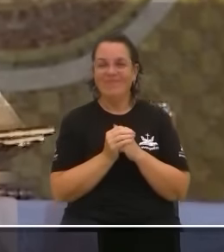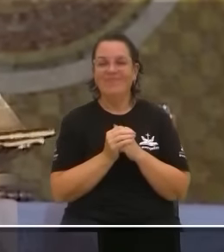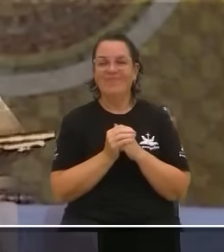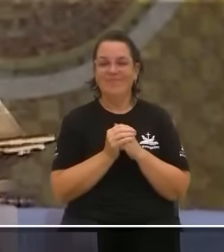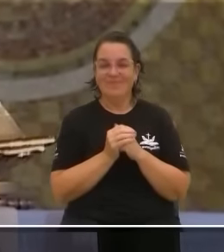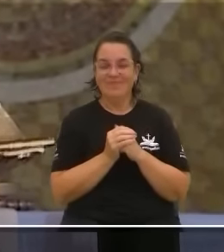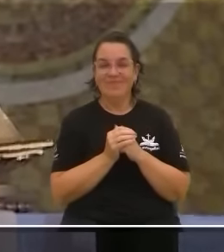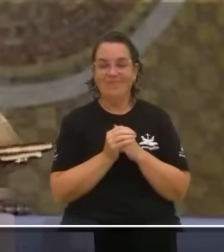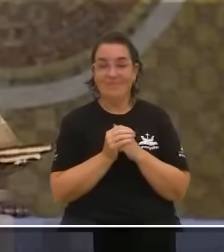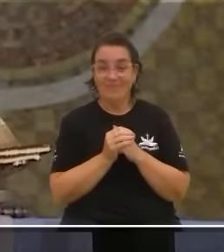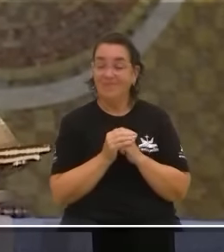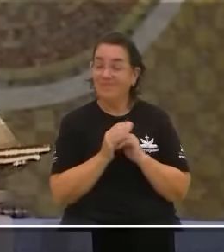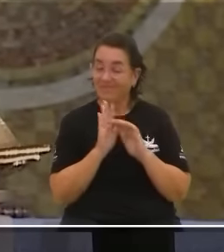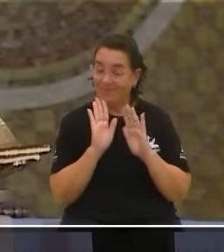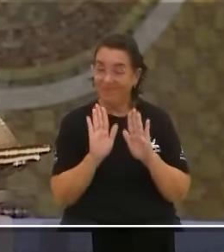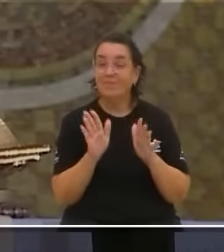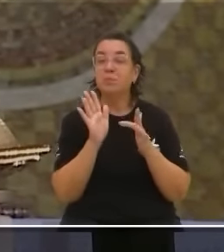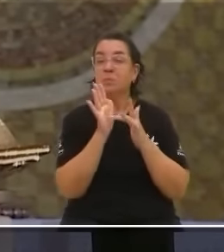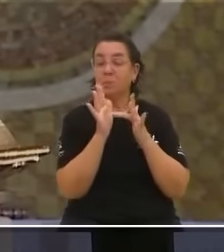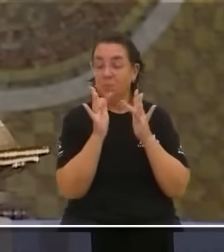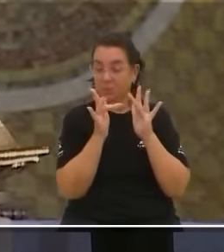É impressionante dizer,